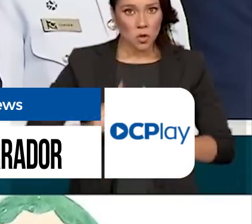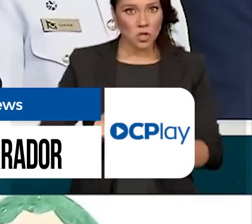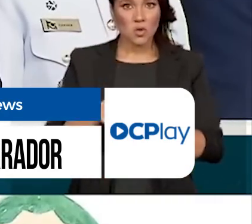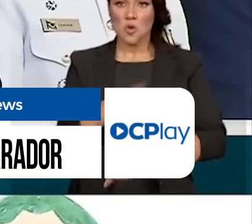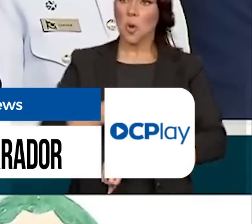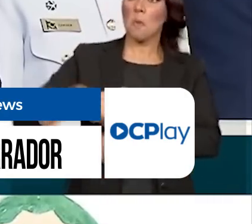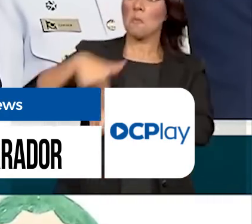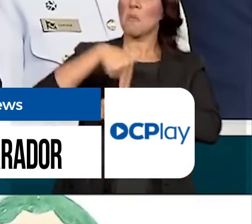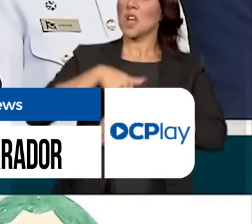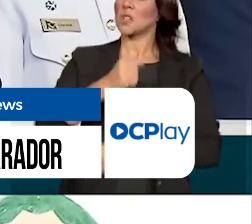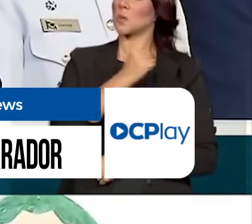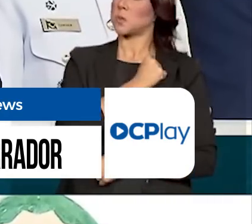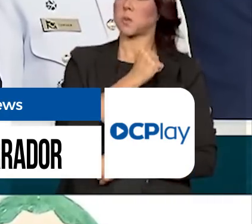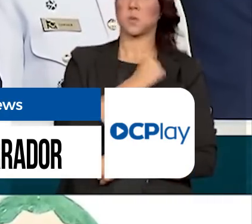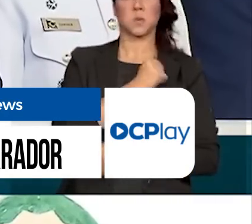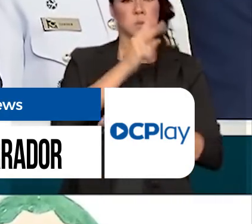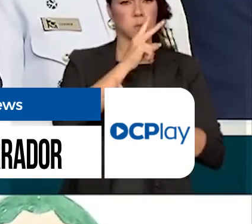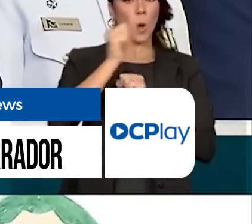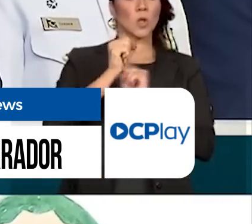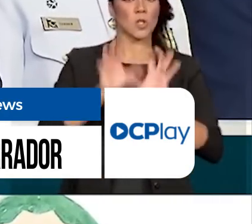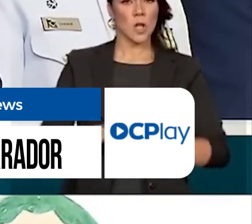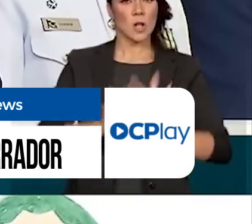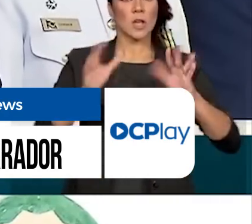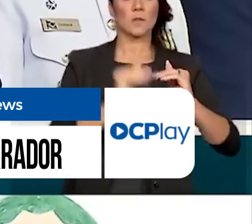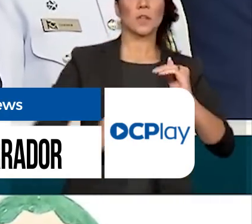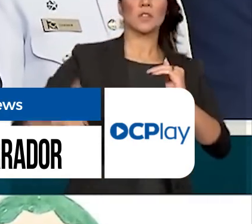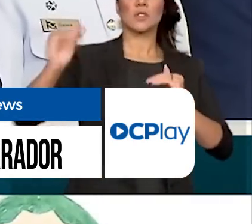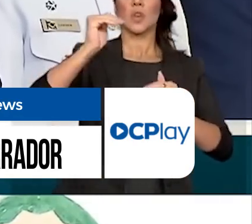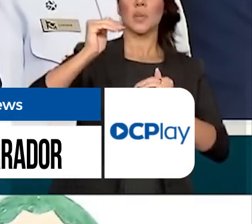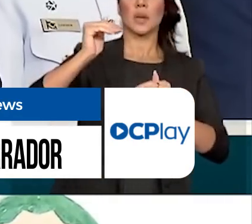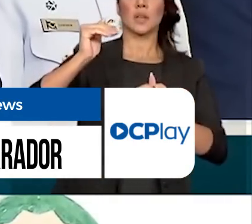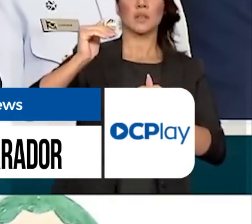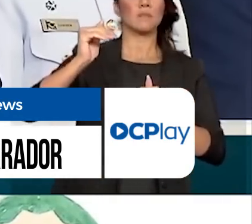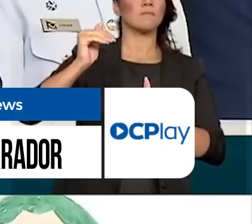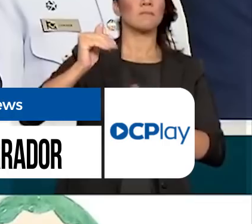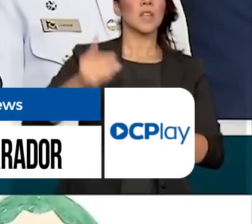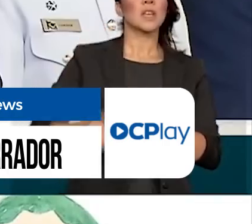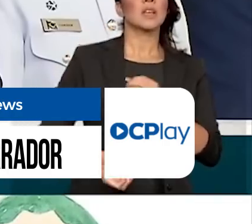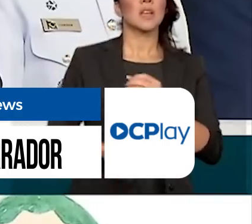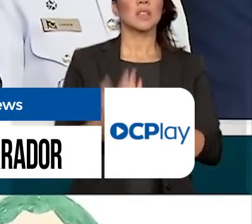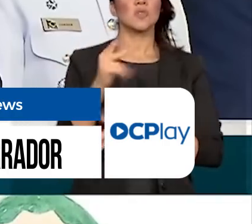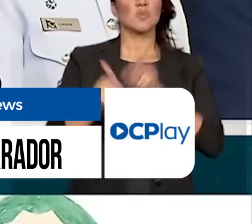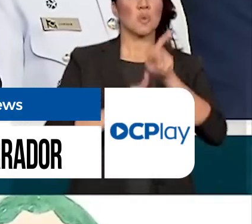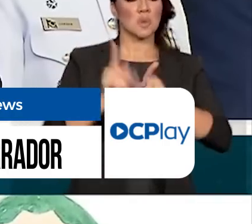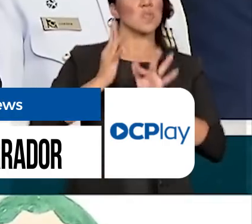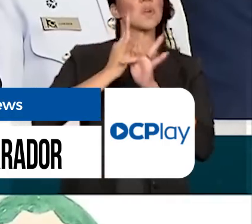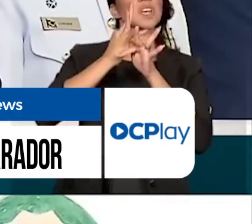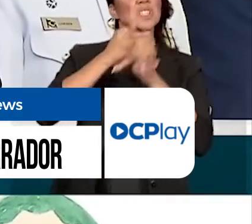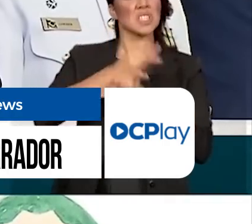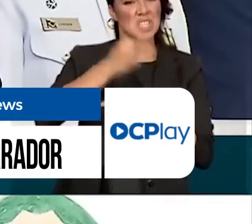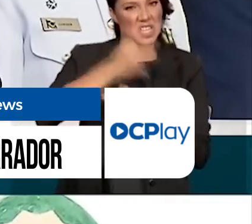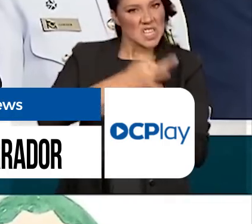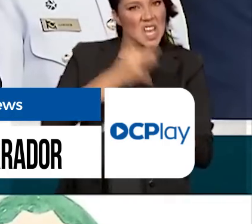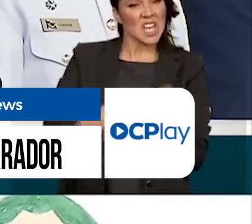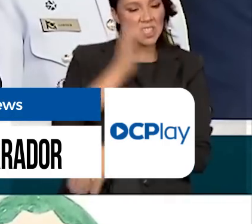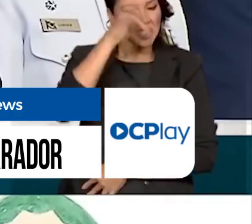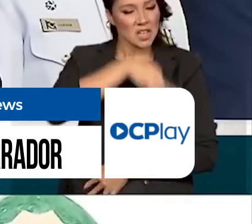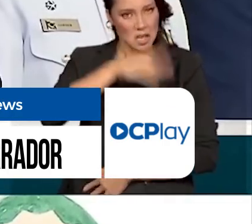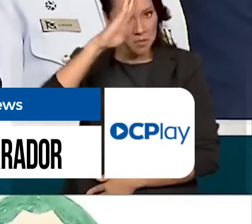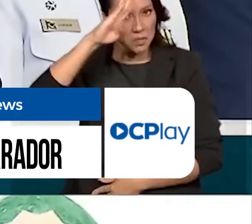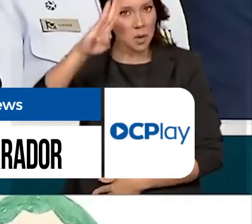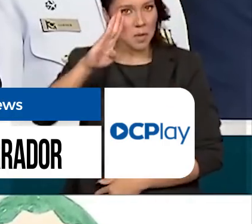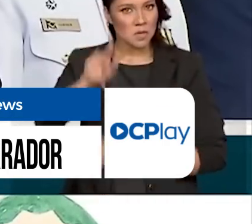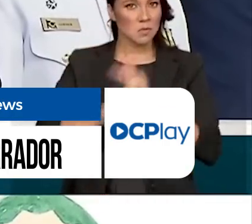uma nação grande, livre e soberana, berço de povo resiliente e, acima de